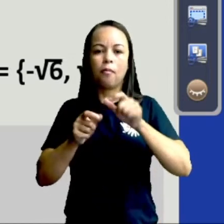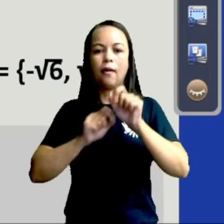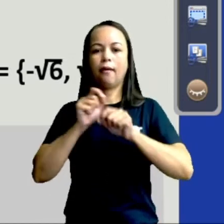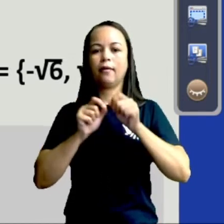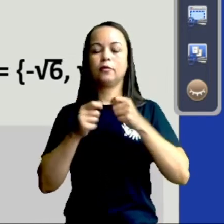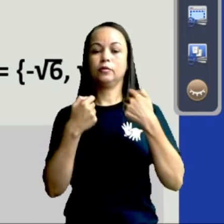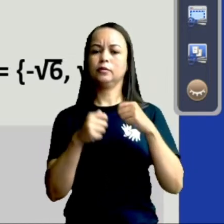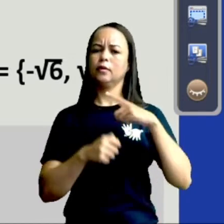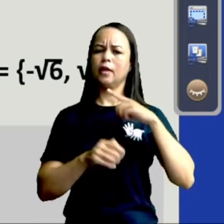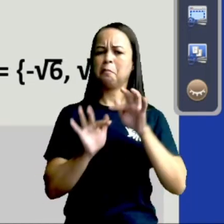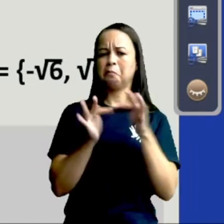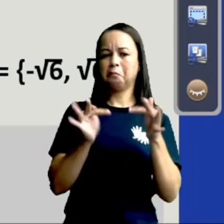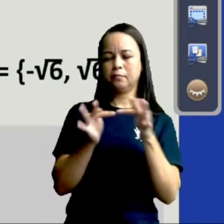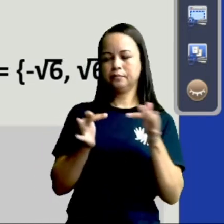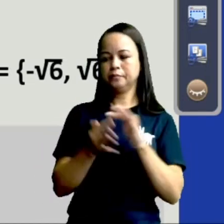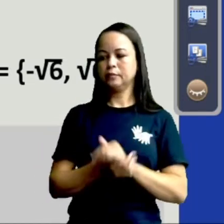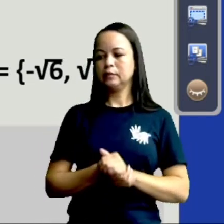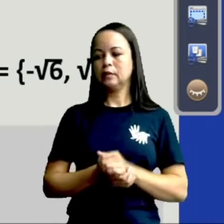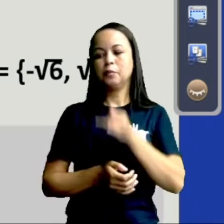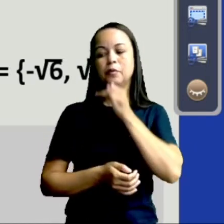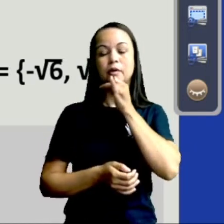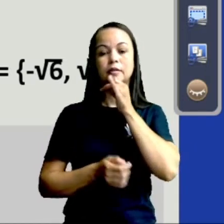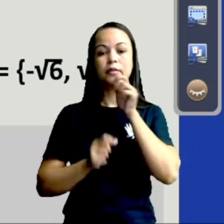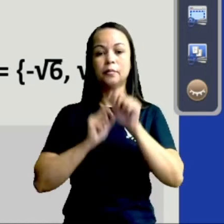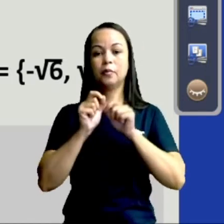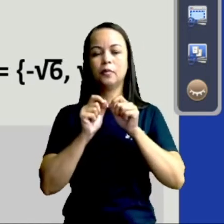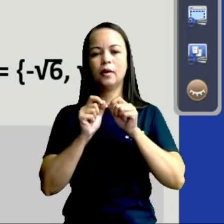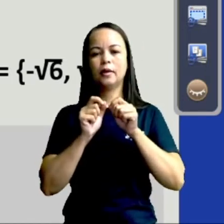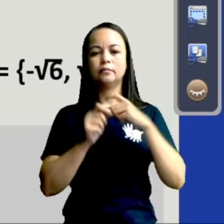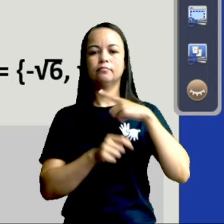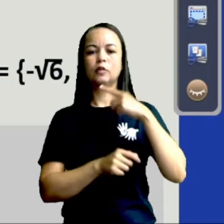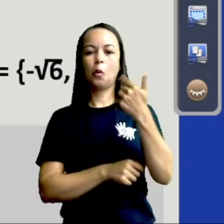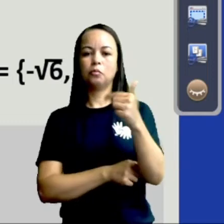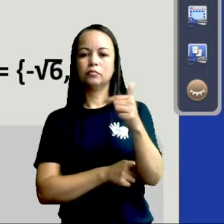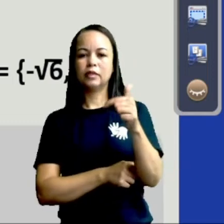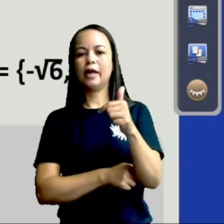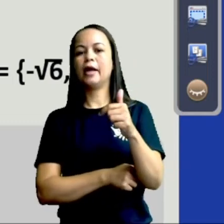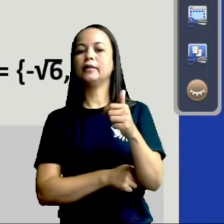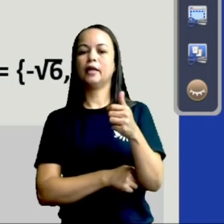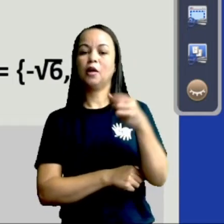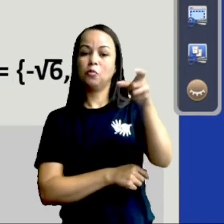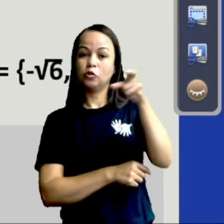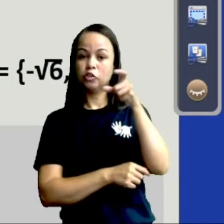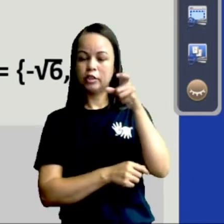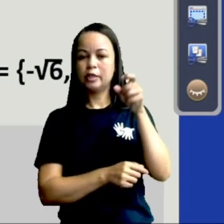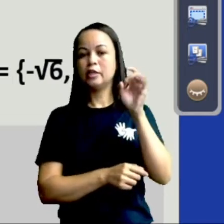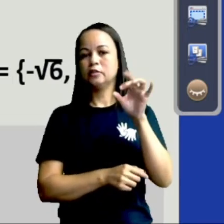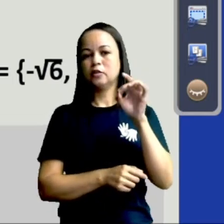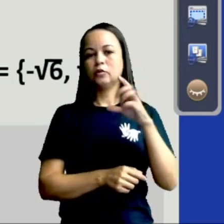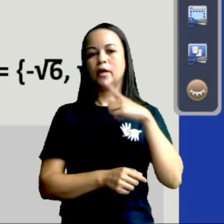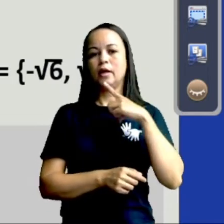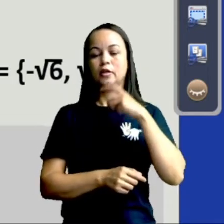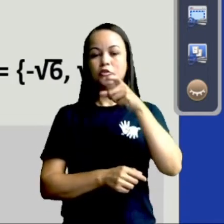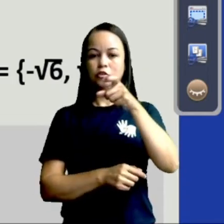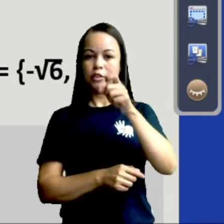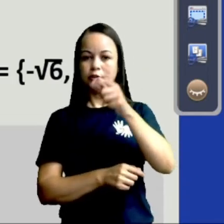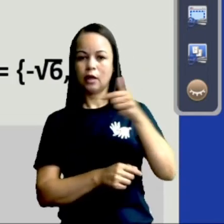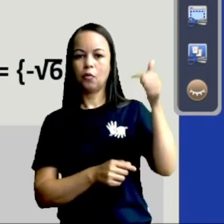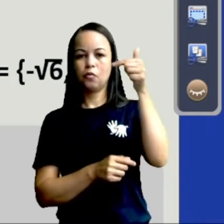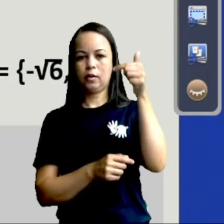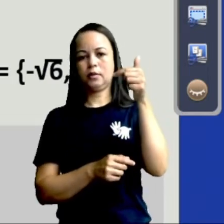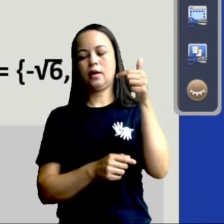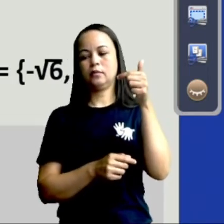caso, quando a equação não tem termo em x, só tem o x ao quadrado e o termo independente. Olha um